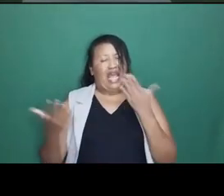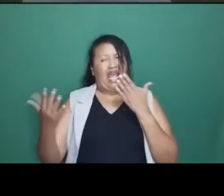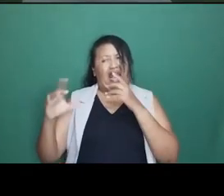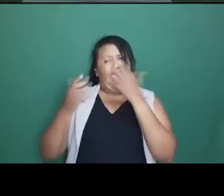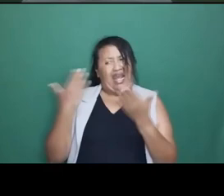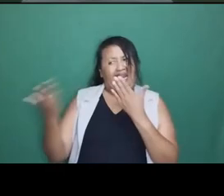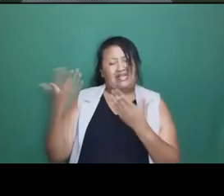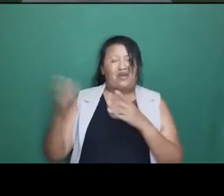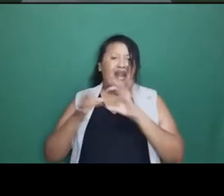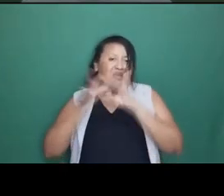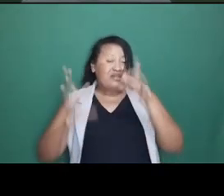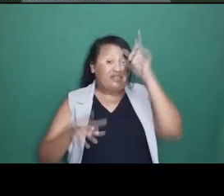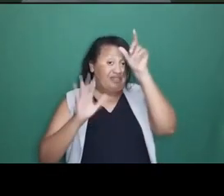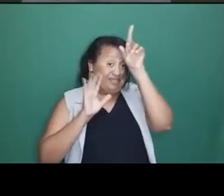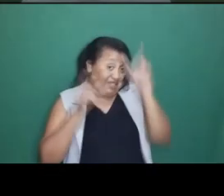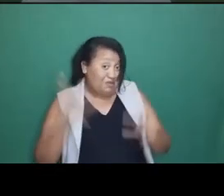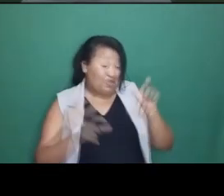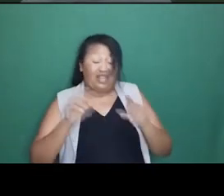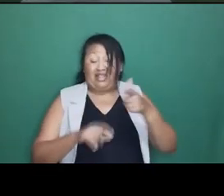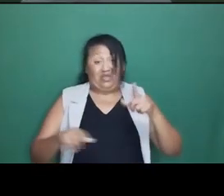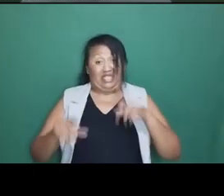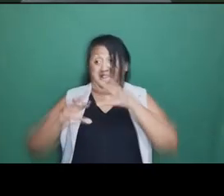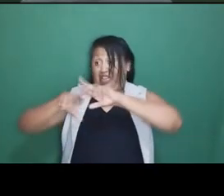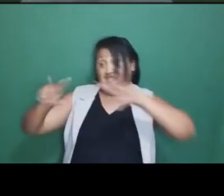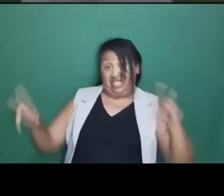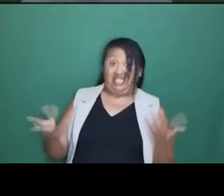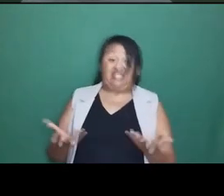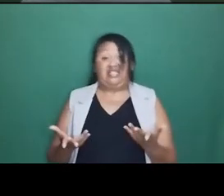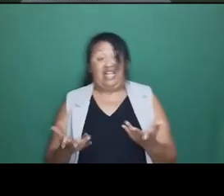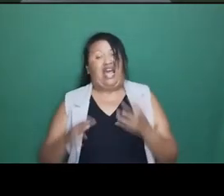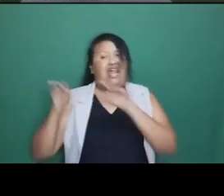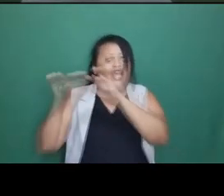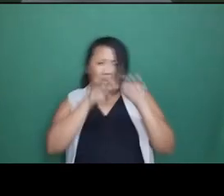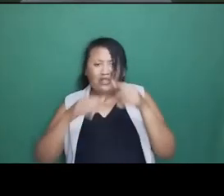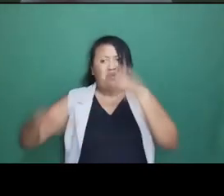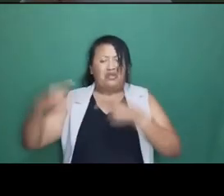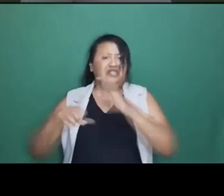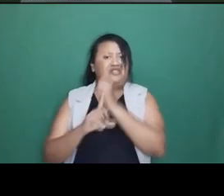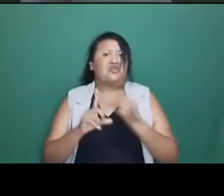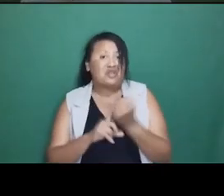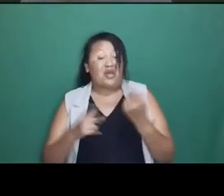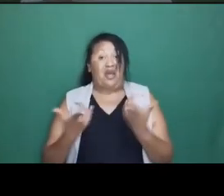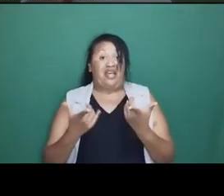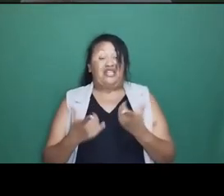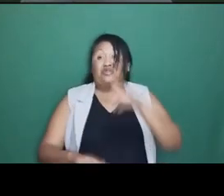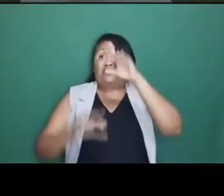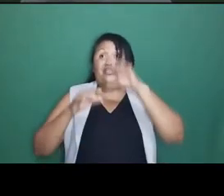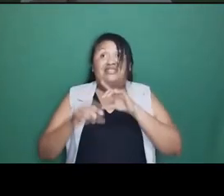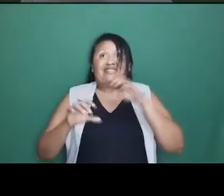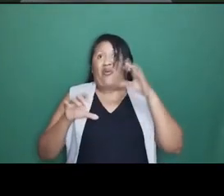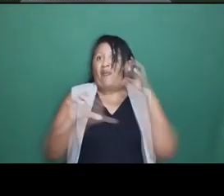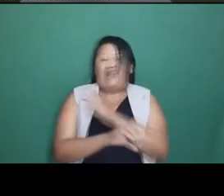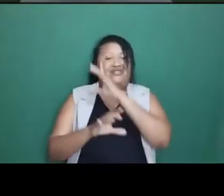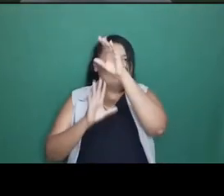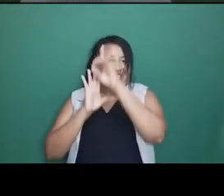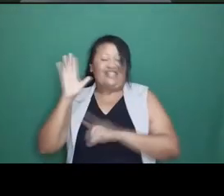das pessoas não existia diferenciação havia igualdade política e social e pleno direito e escolha